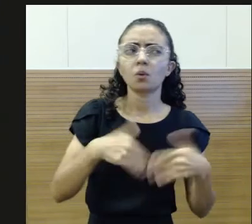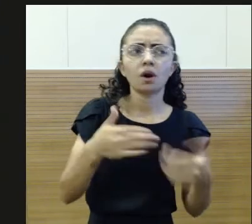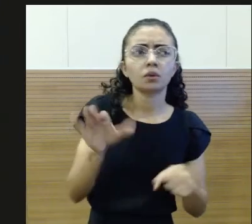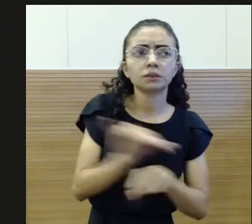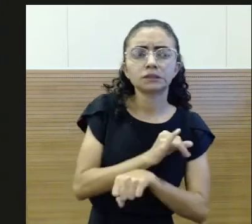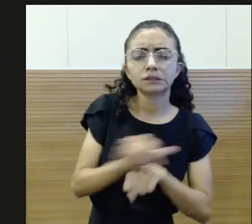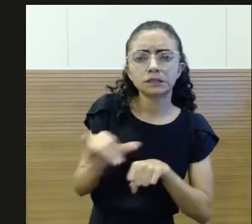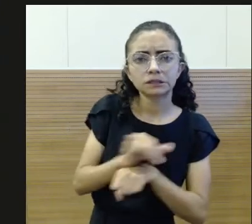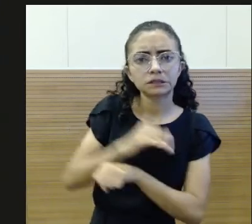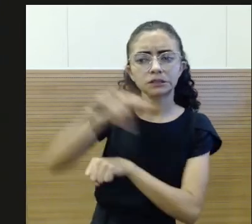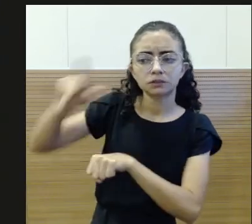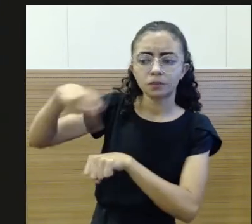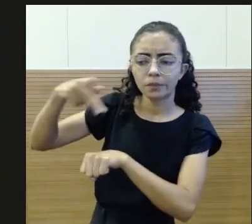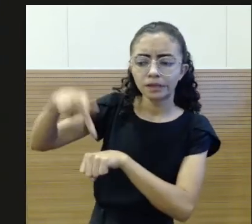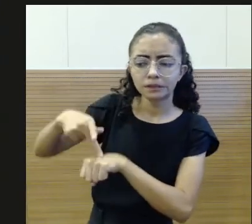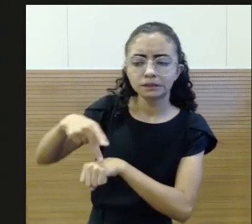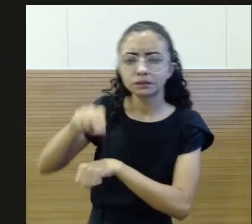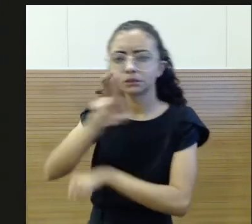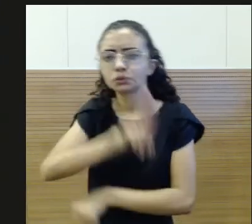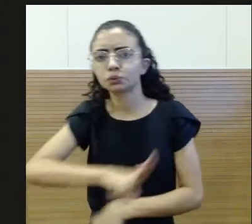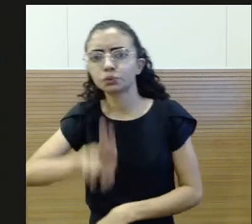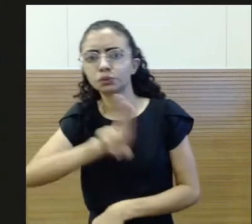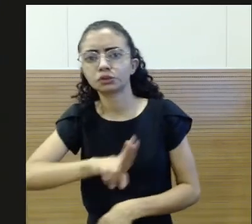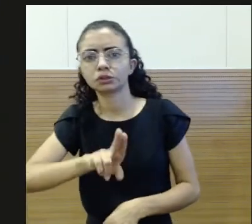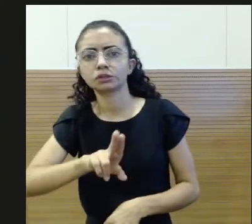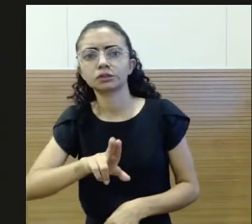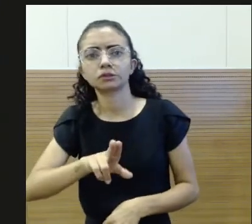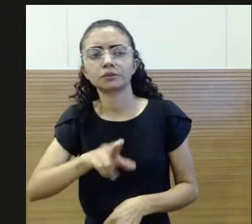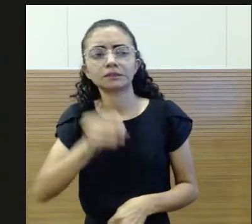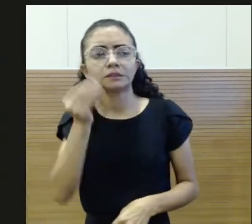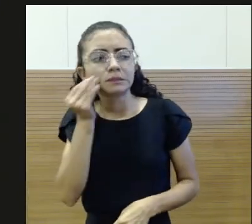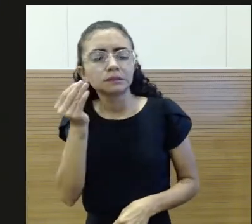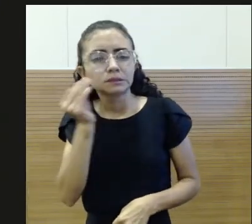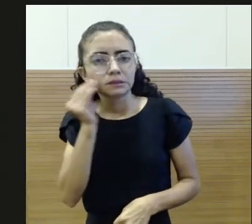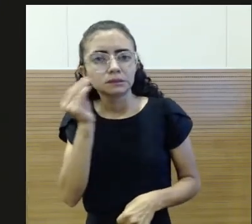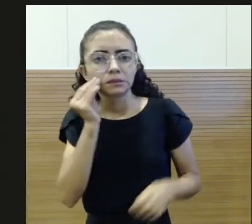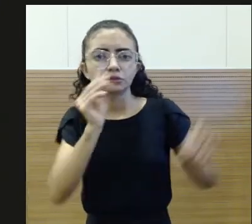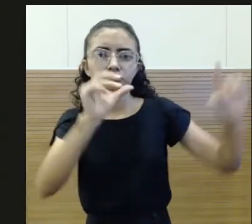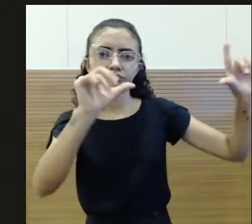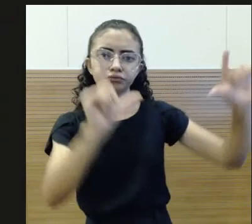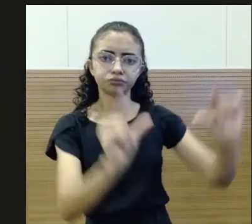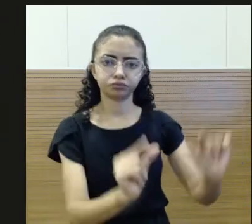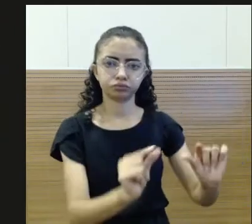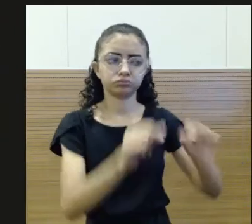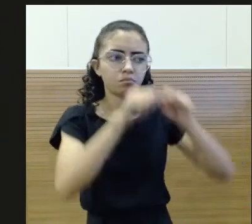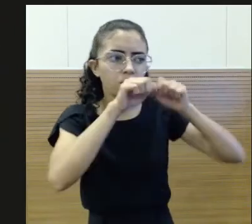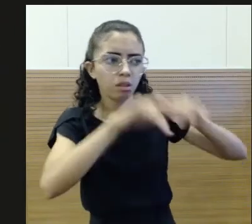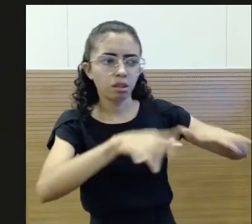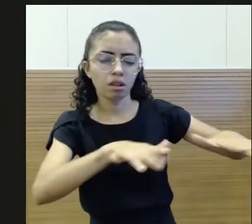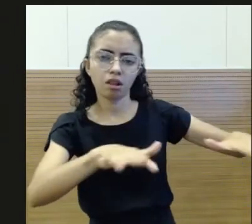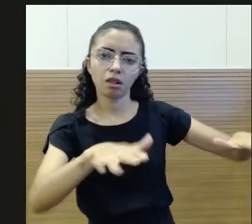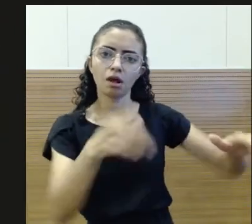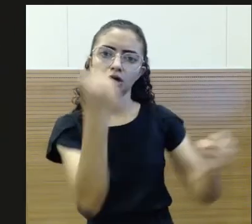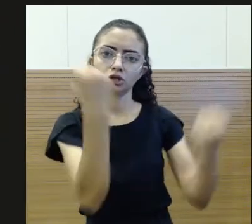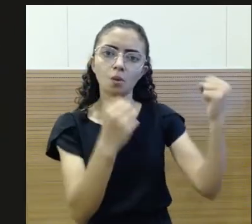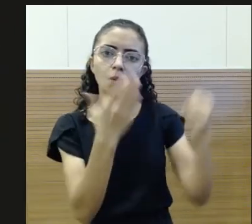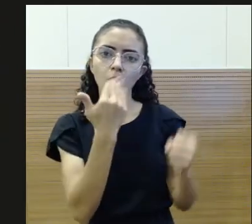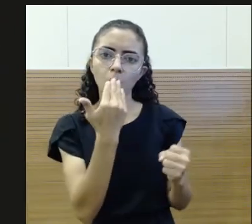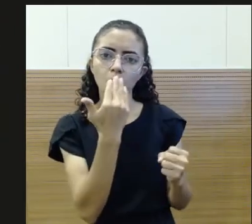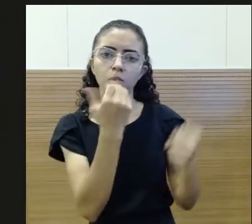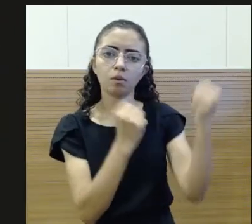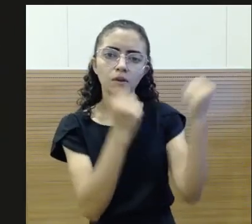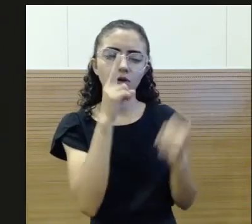os países têm avançado para poder reduzir essa demanda e essa oferta, né? Então, lá na publicação